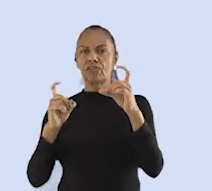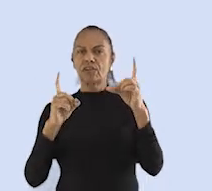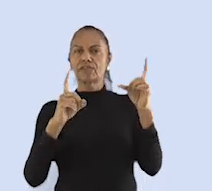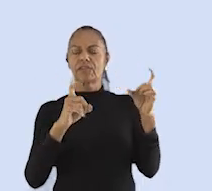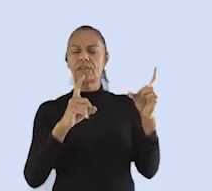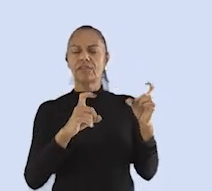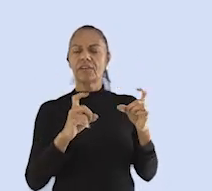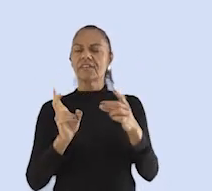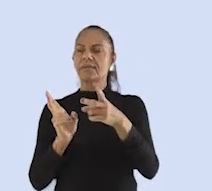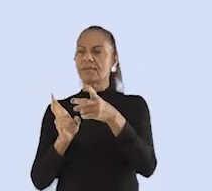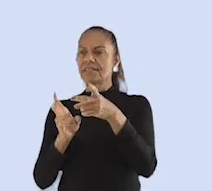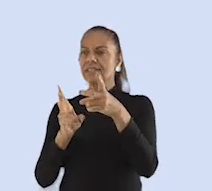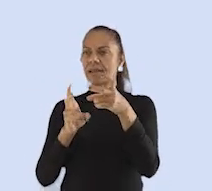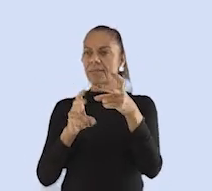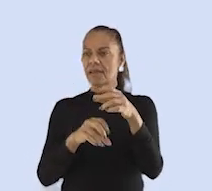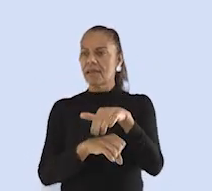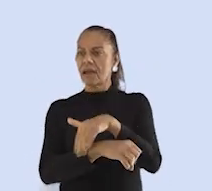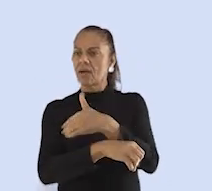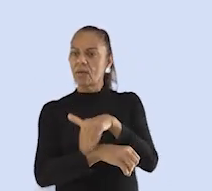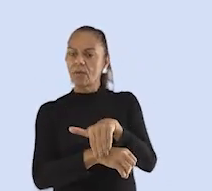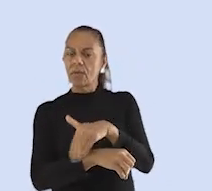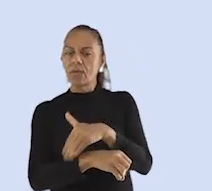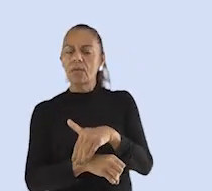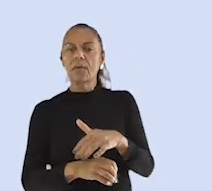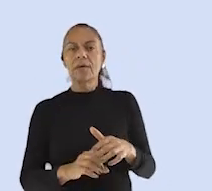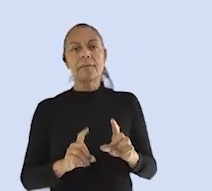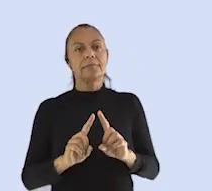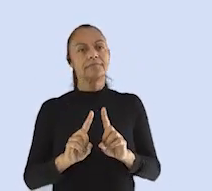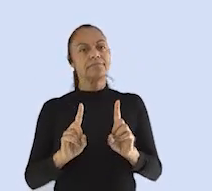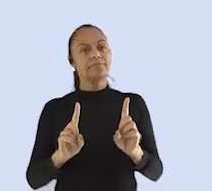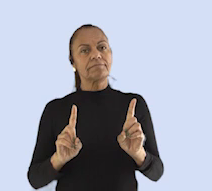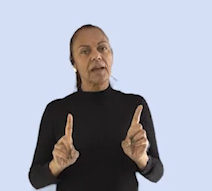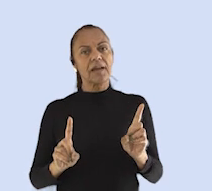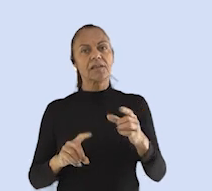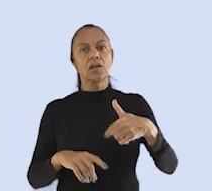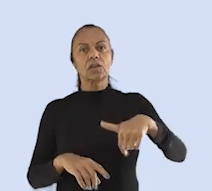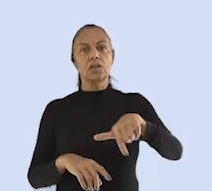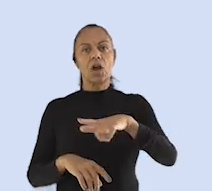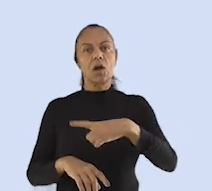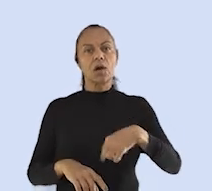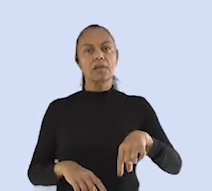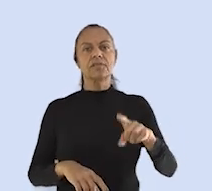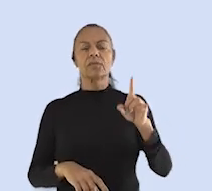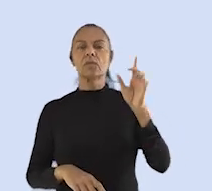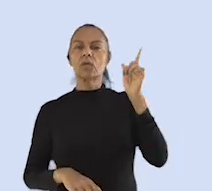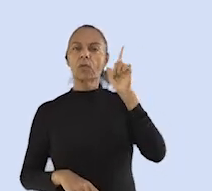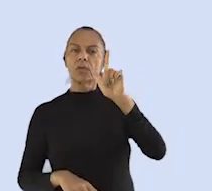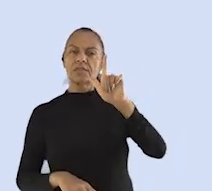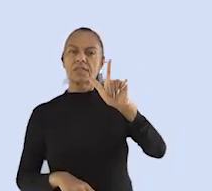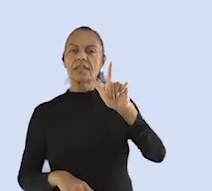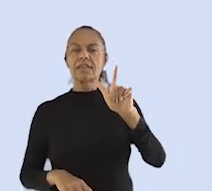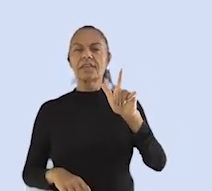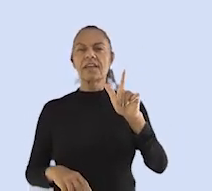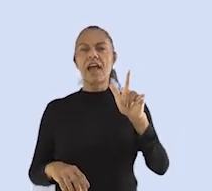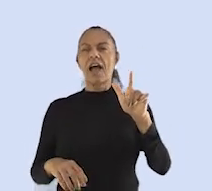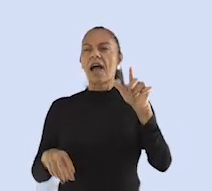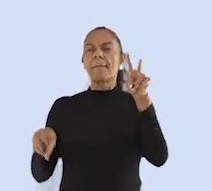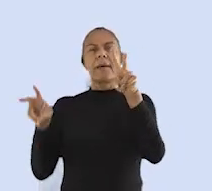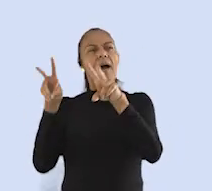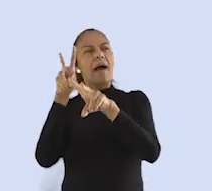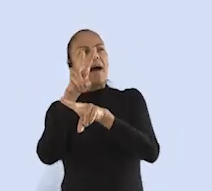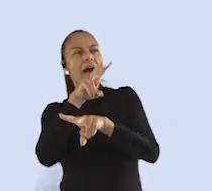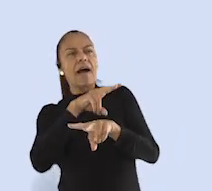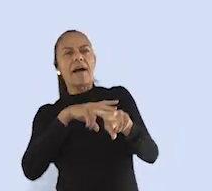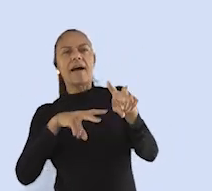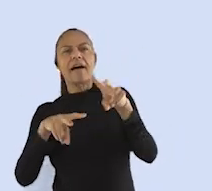para você conseguir ver a parte das ruas mesmo, mas nós vamos conseguir dar uma olhada no entorno, no que